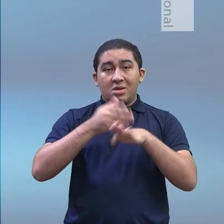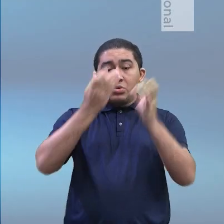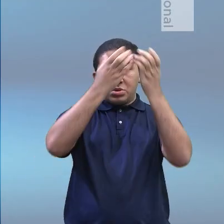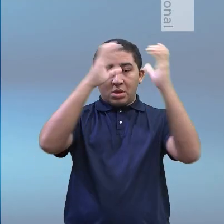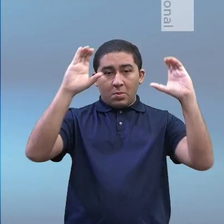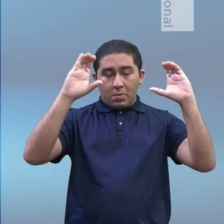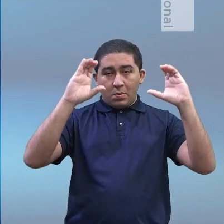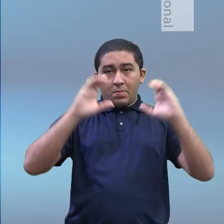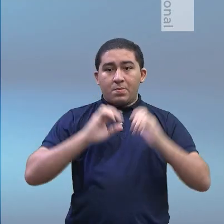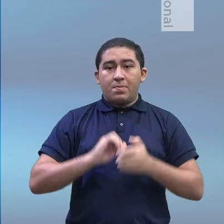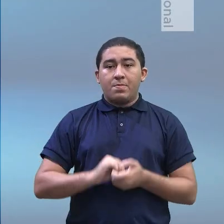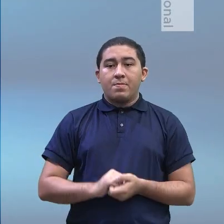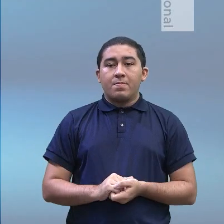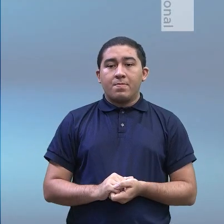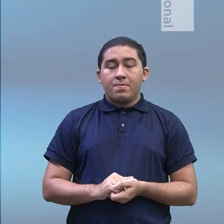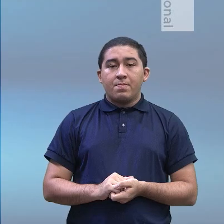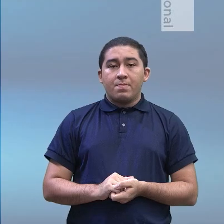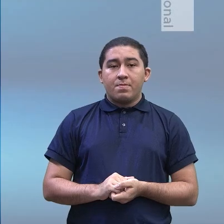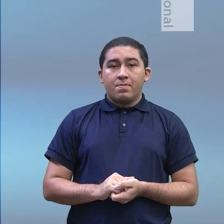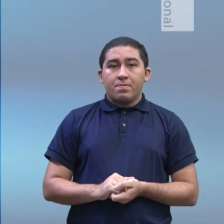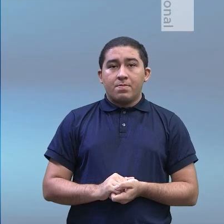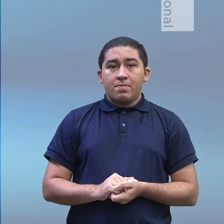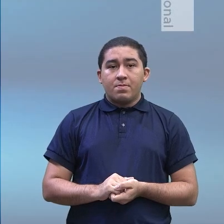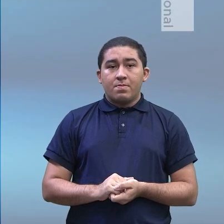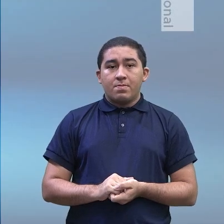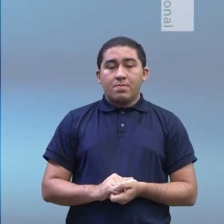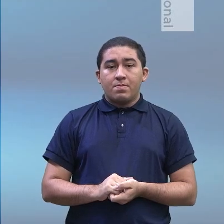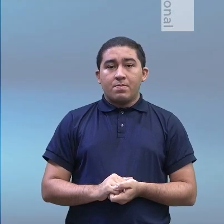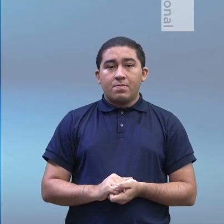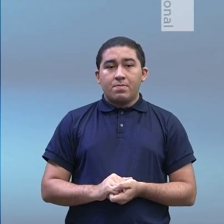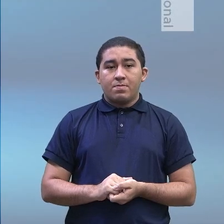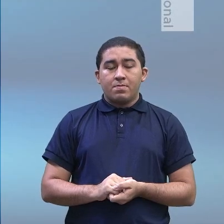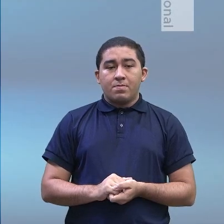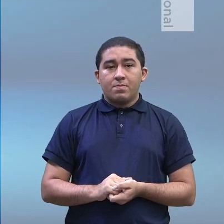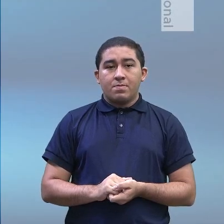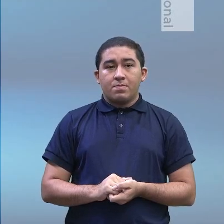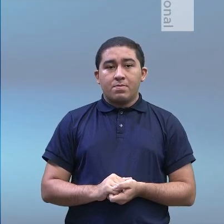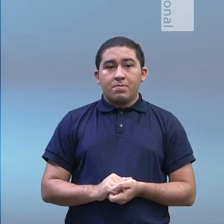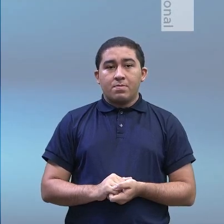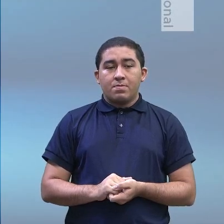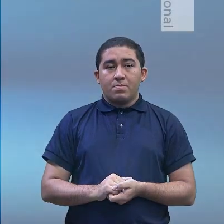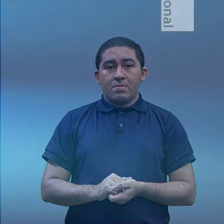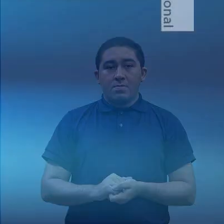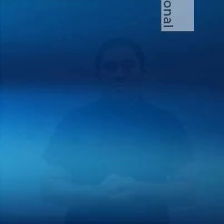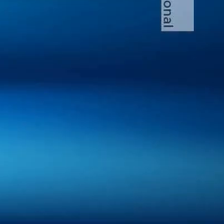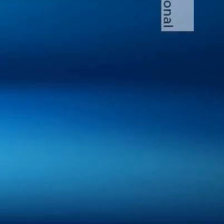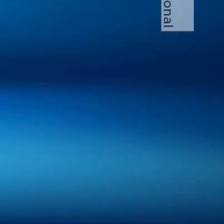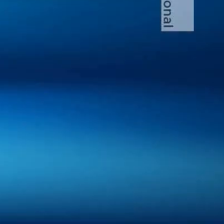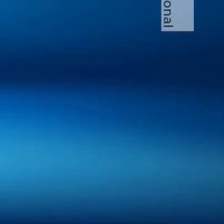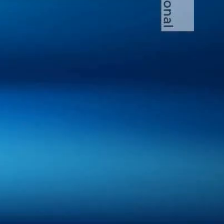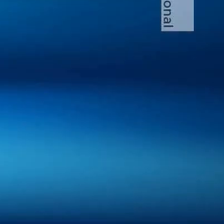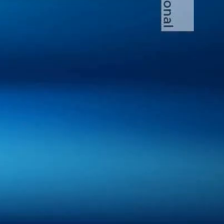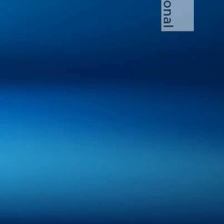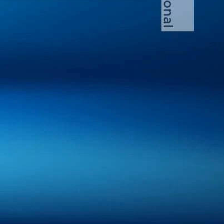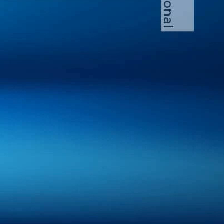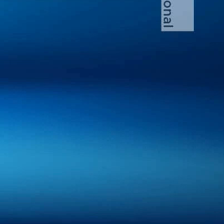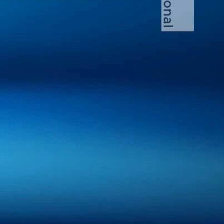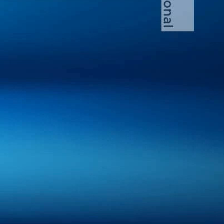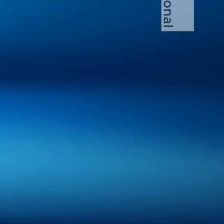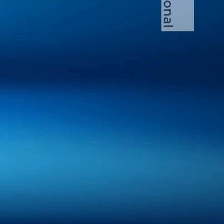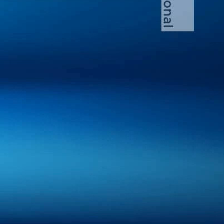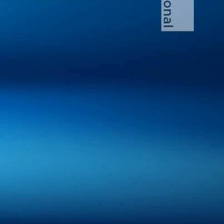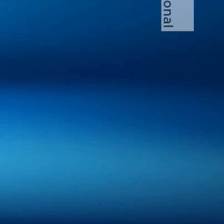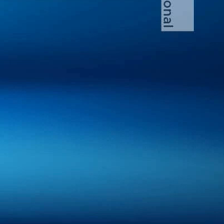reino celestial, não é? Ao quarto tema do poema, nós vamos observar que há uma perda